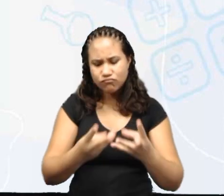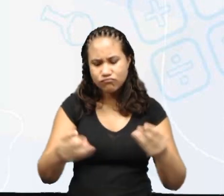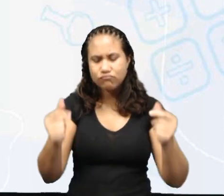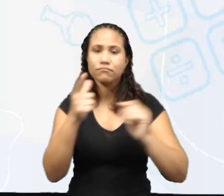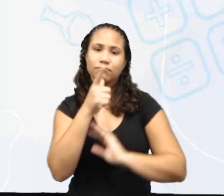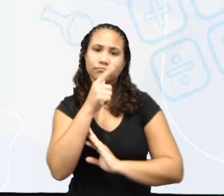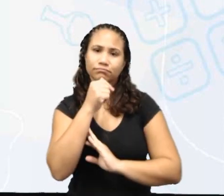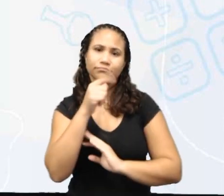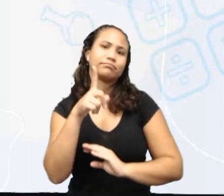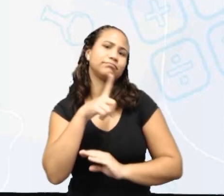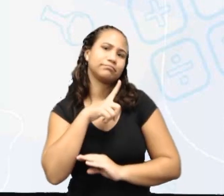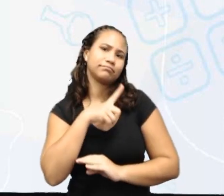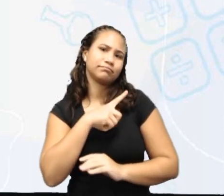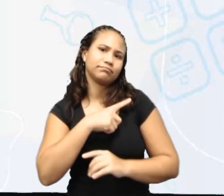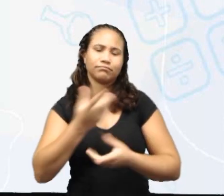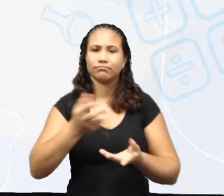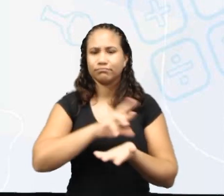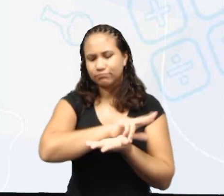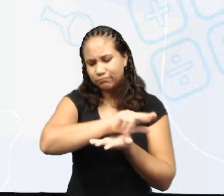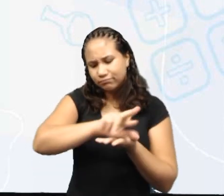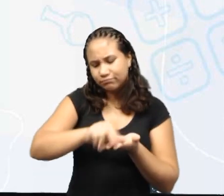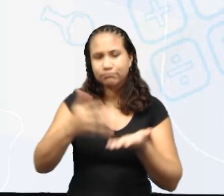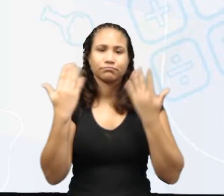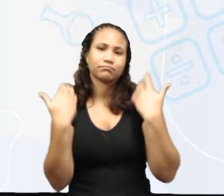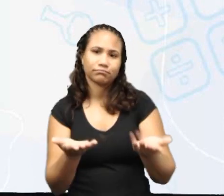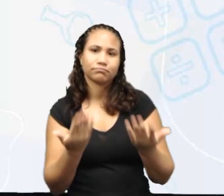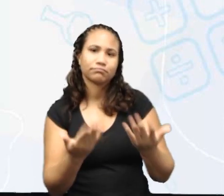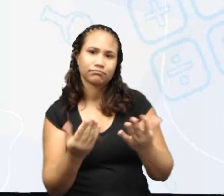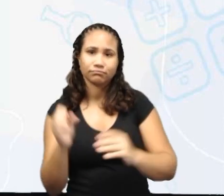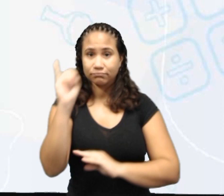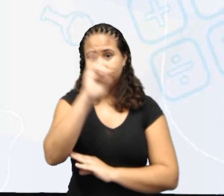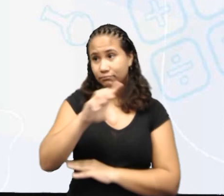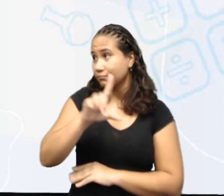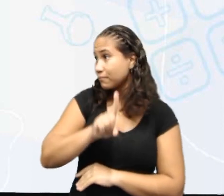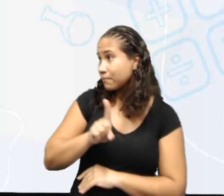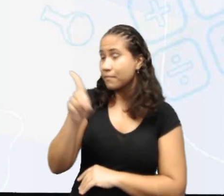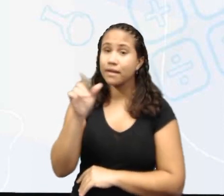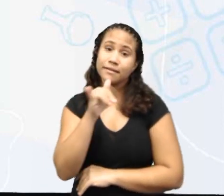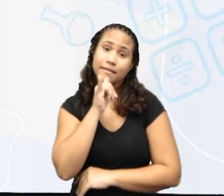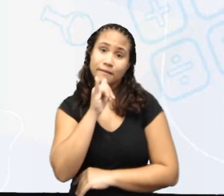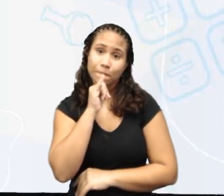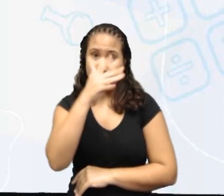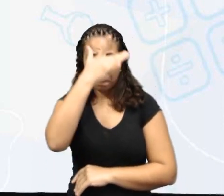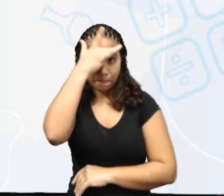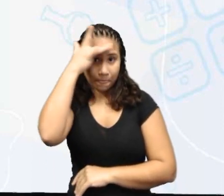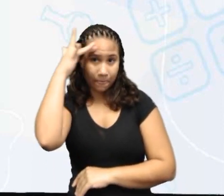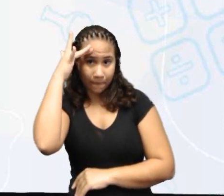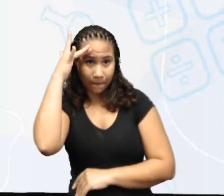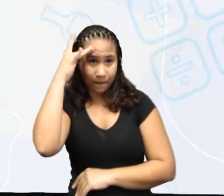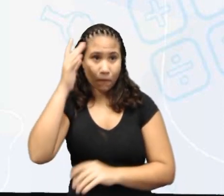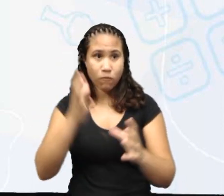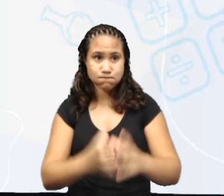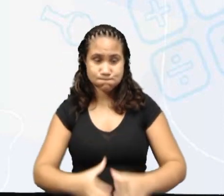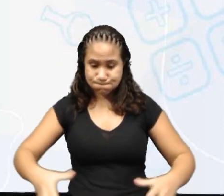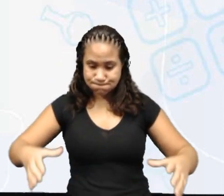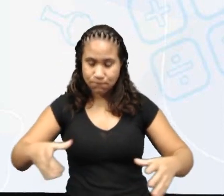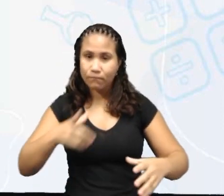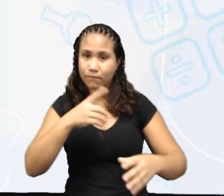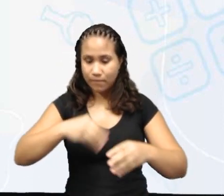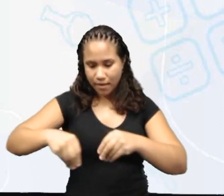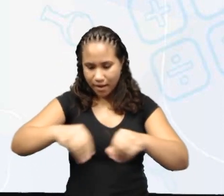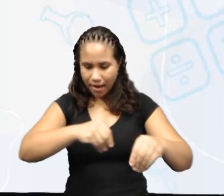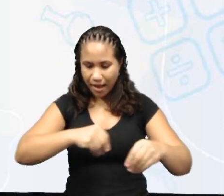para carregar os grãos que forem mais leves. Na imagem, por exemplo, a gente tem uma pessoa segurando uma bacia com